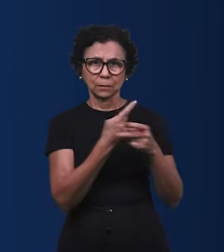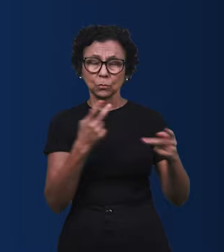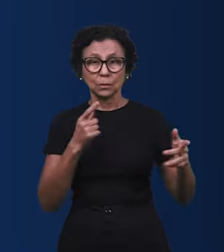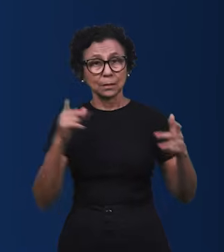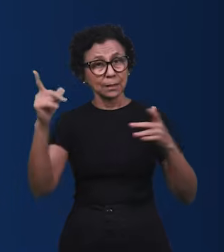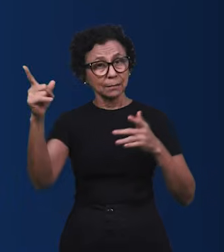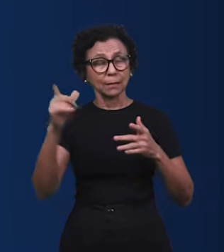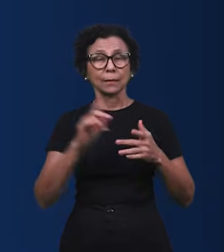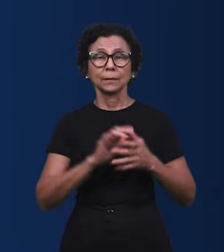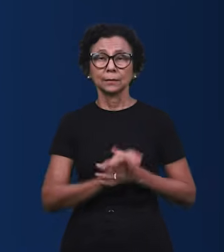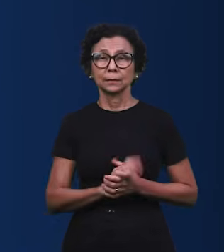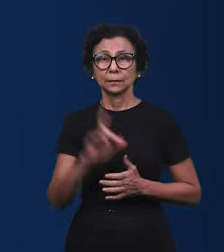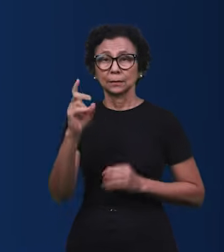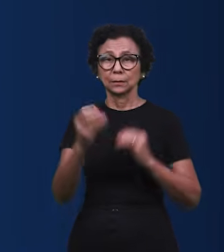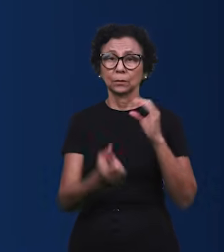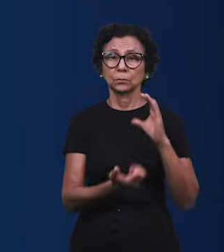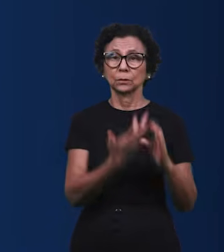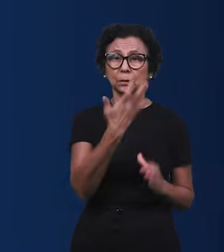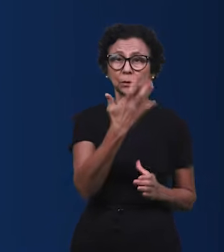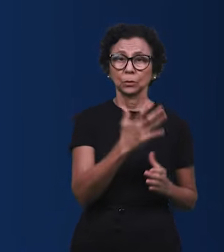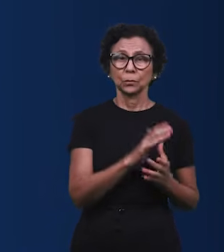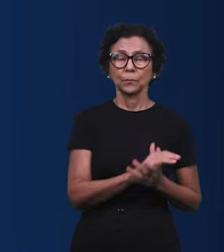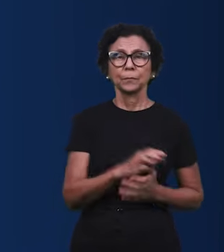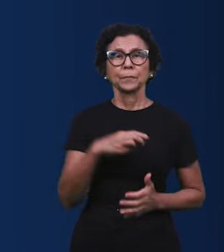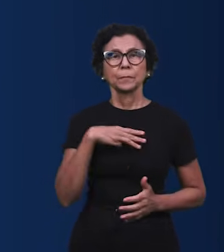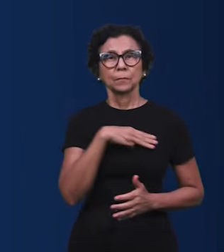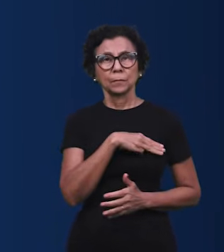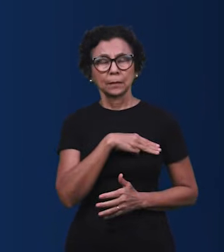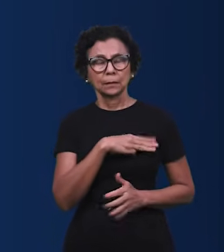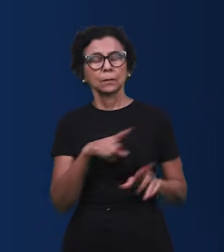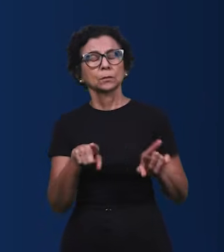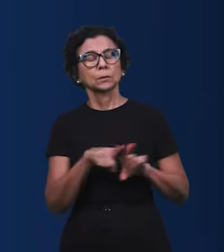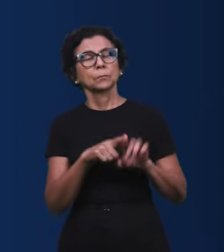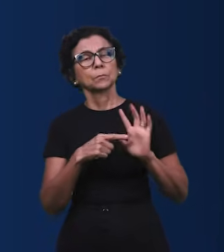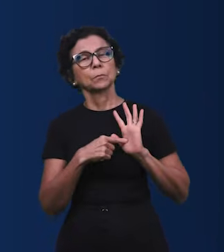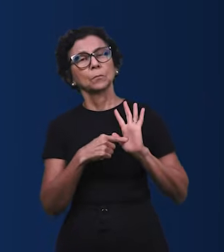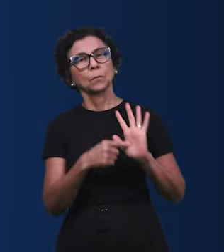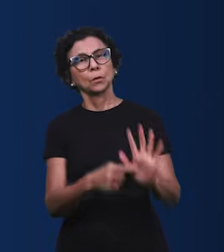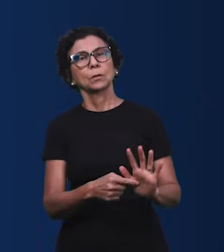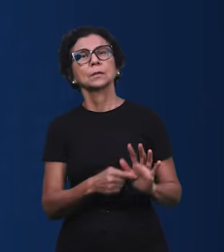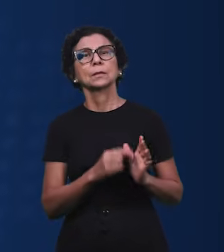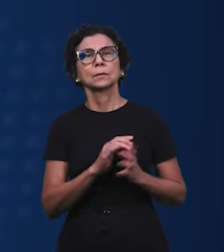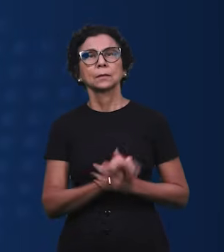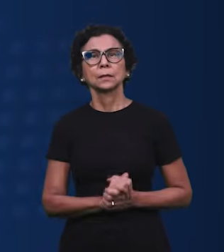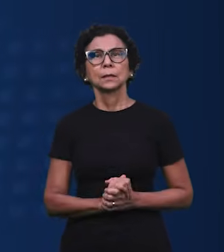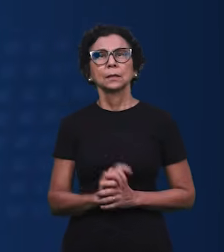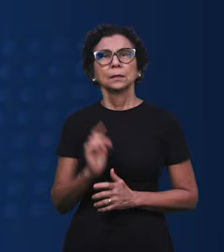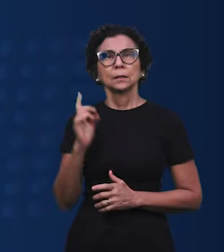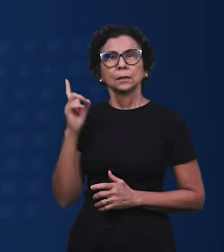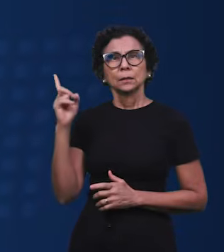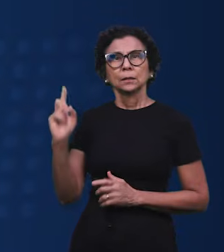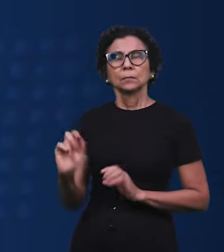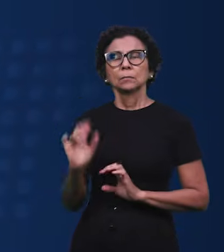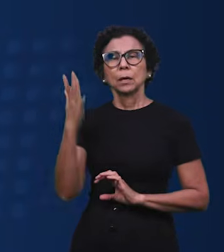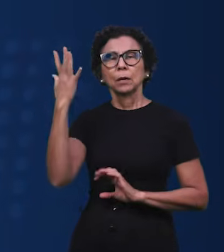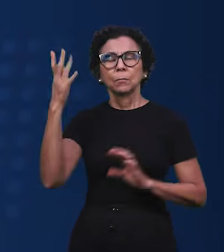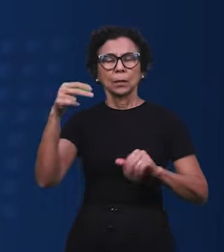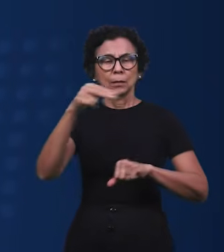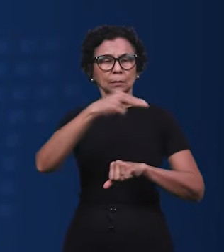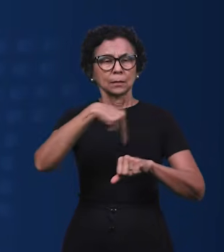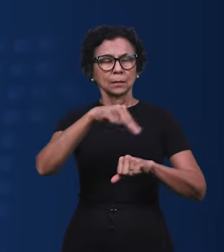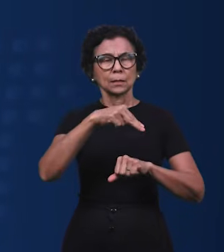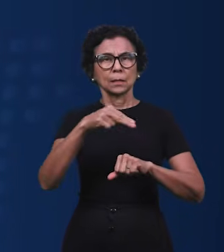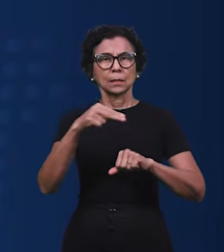eterno. Lá em Mateus 24, versículos 7 e 28, é outro texto que ele vai falar: porquanto se levantará nação contra